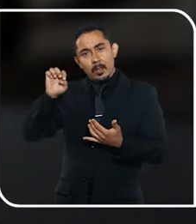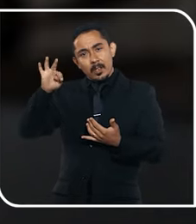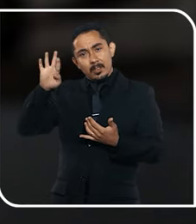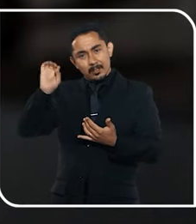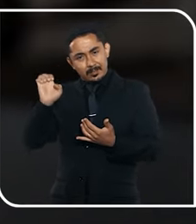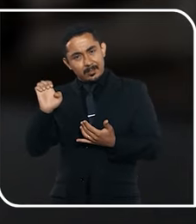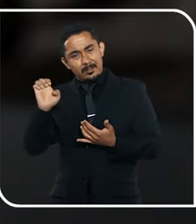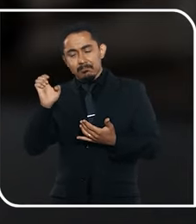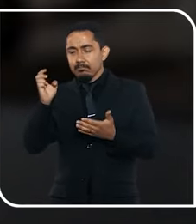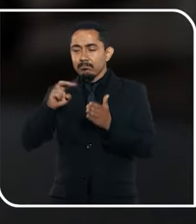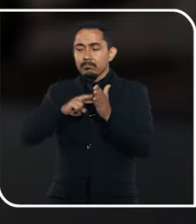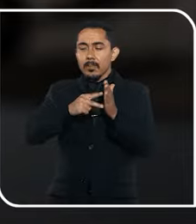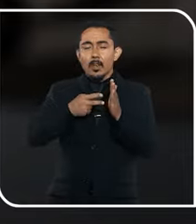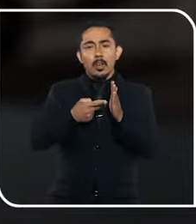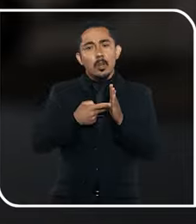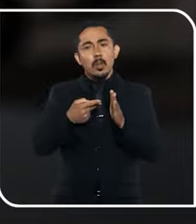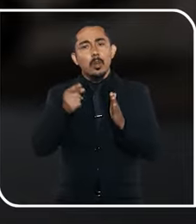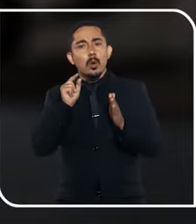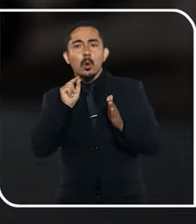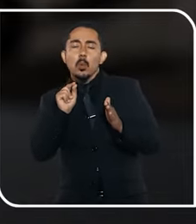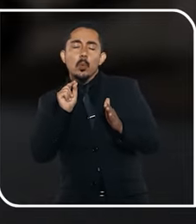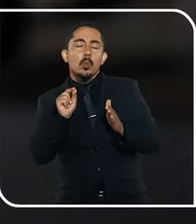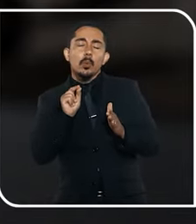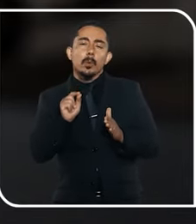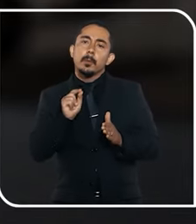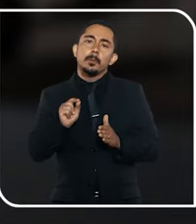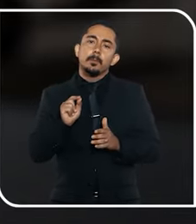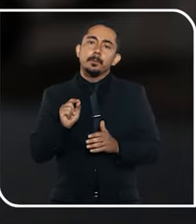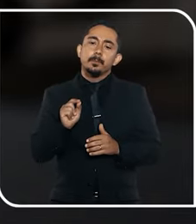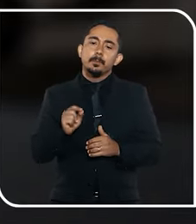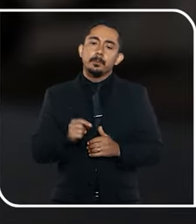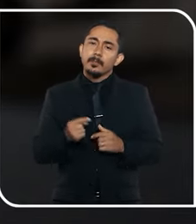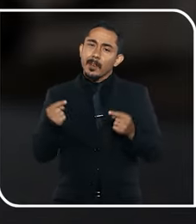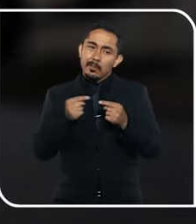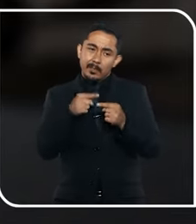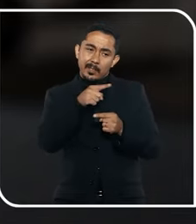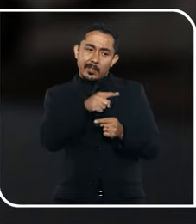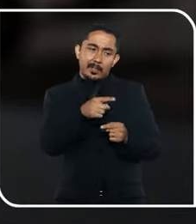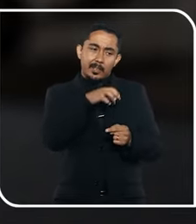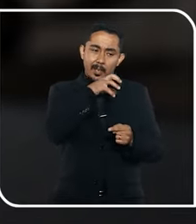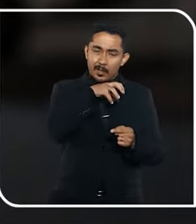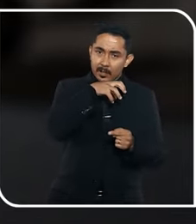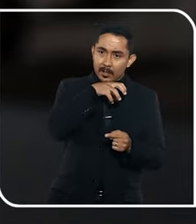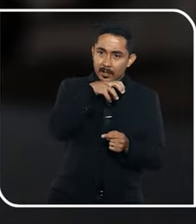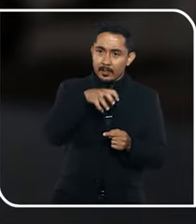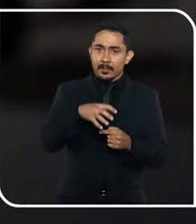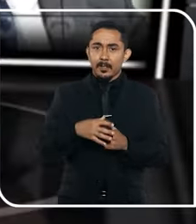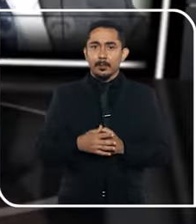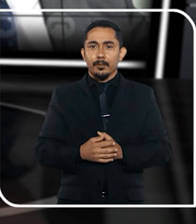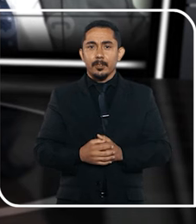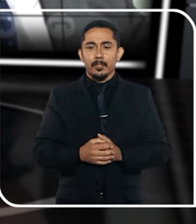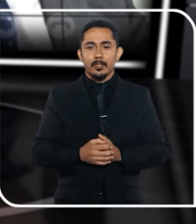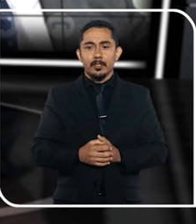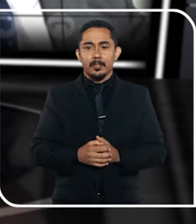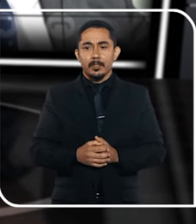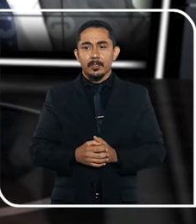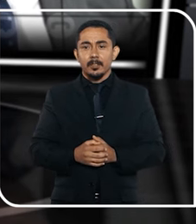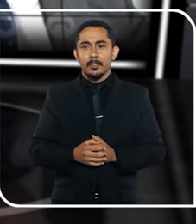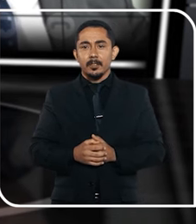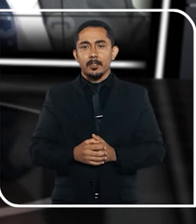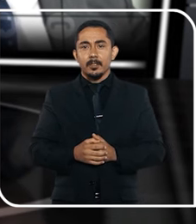explica para a gente melhor esse significado em relação a um animal.